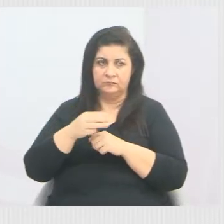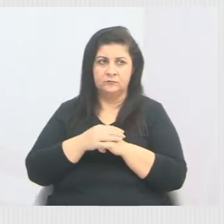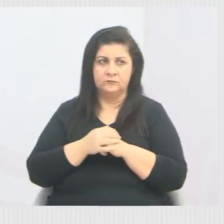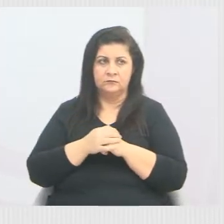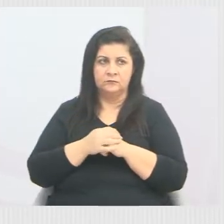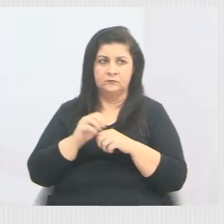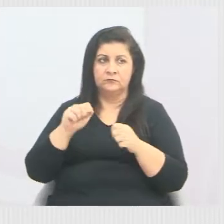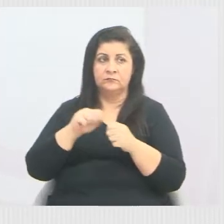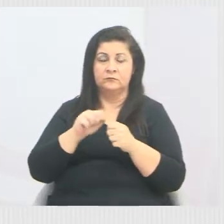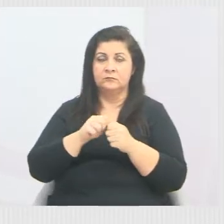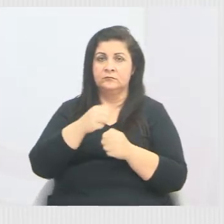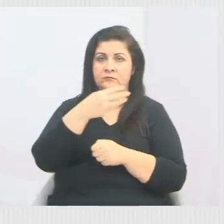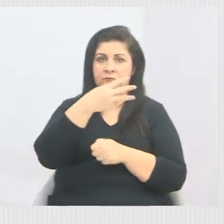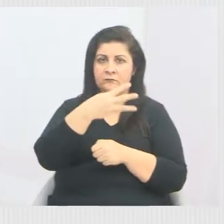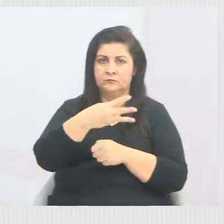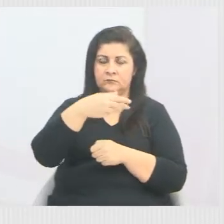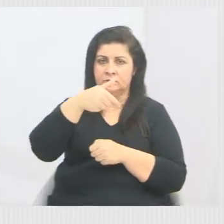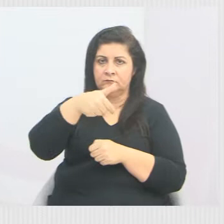realizou-se